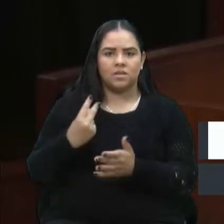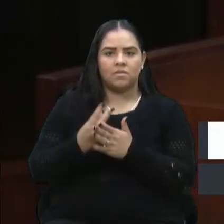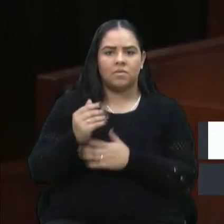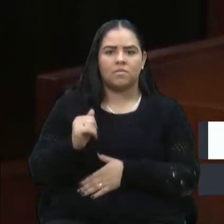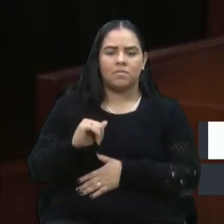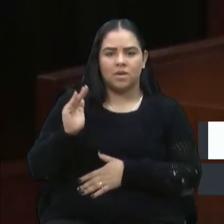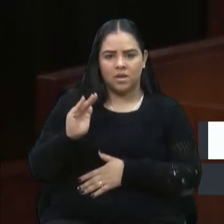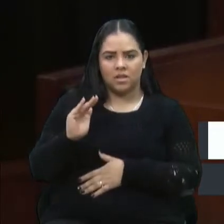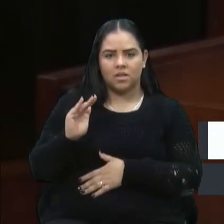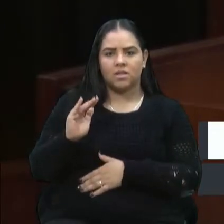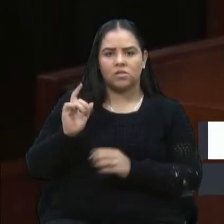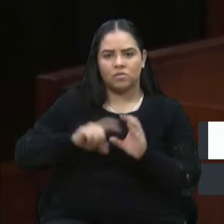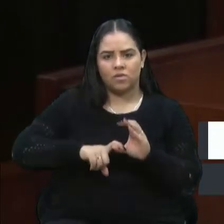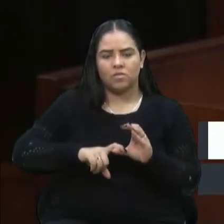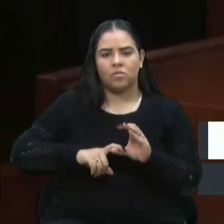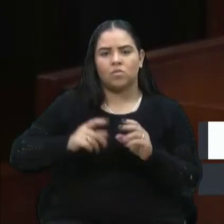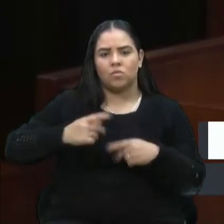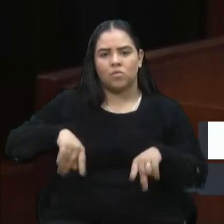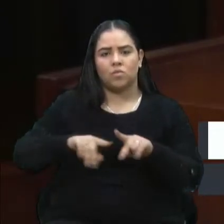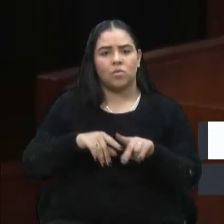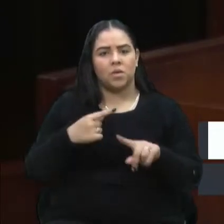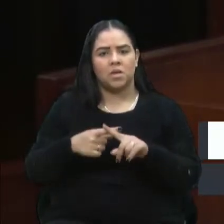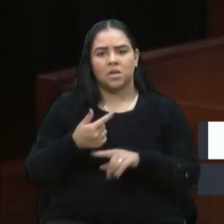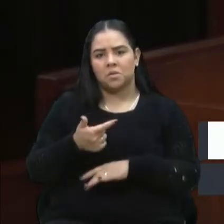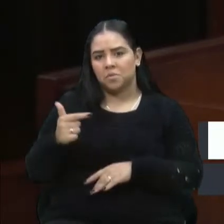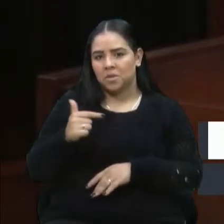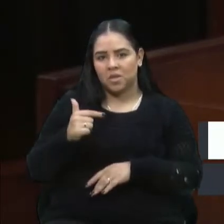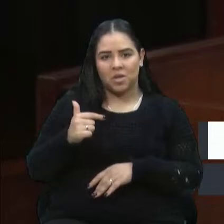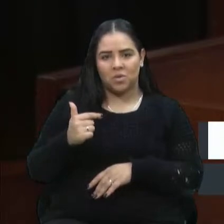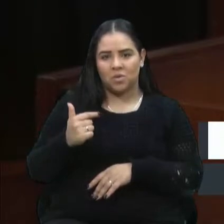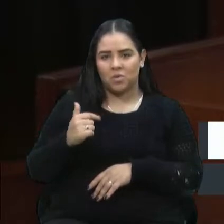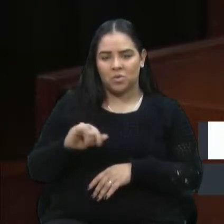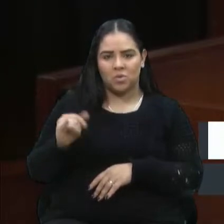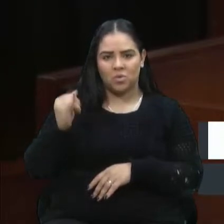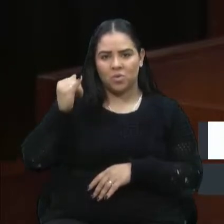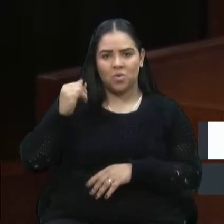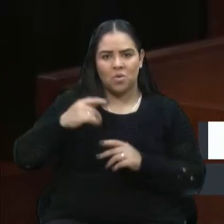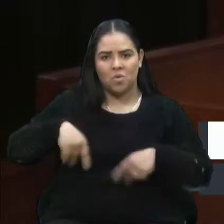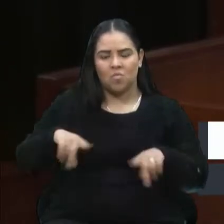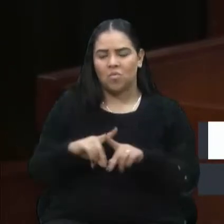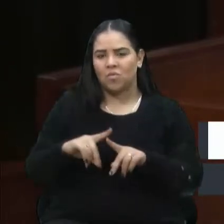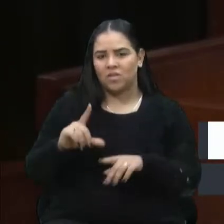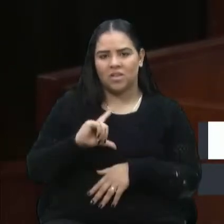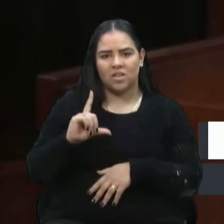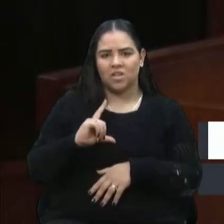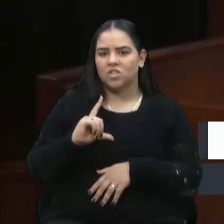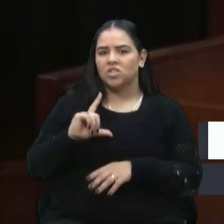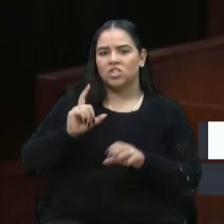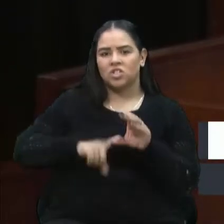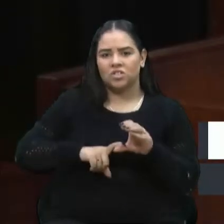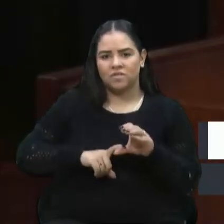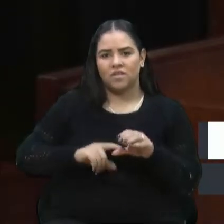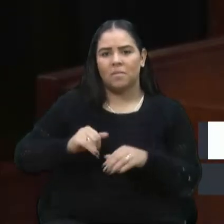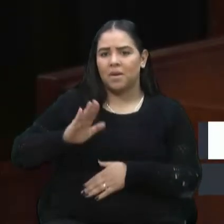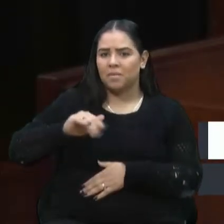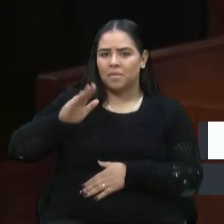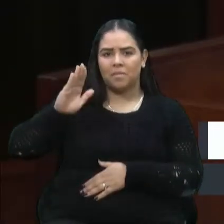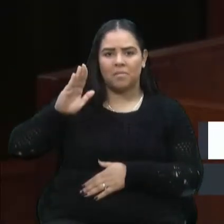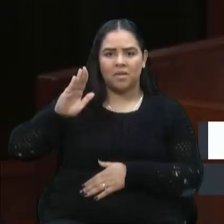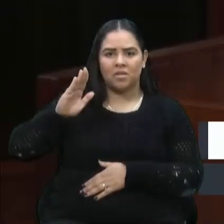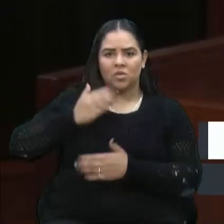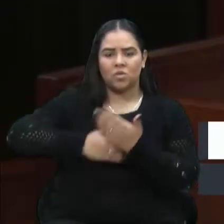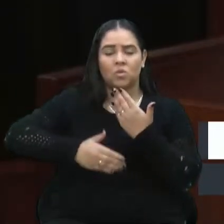vai endividar a população, porque não tem juro, a população está endividada já. Aumentando o juro, só aumenta a dívida de todos. E